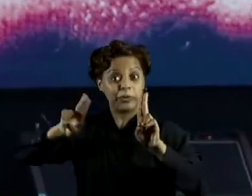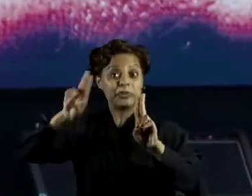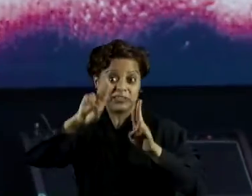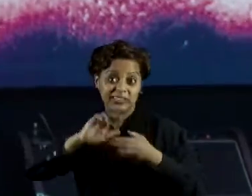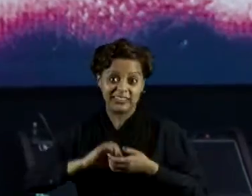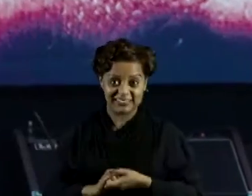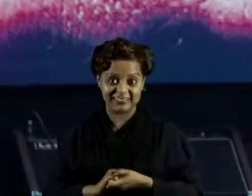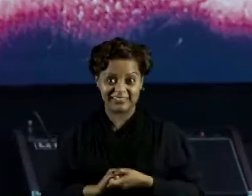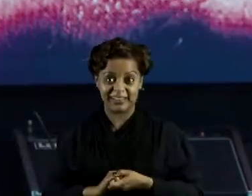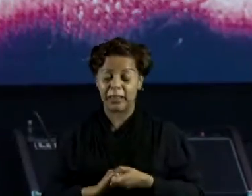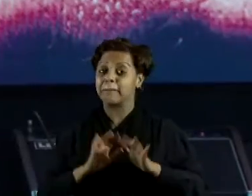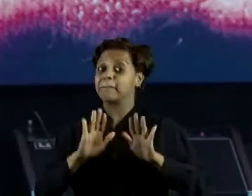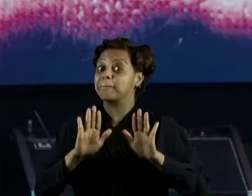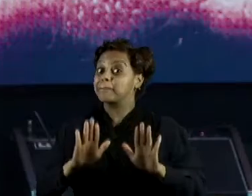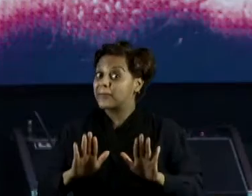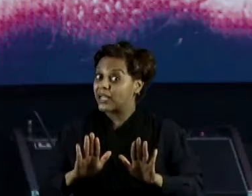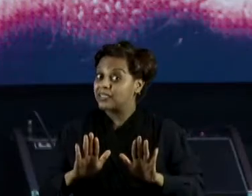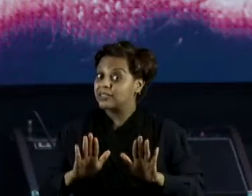Agora, cabe a nós